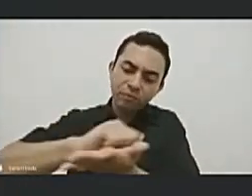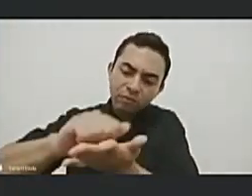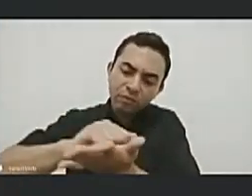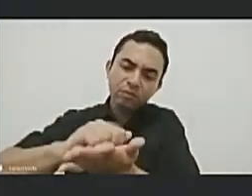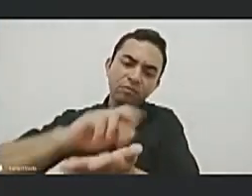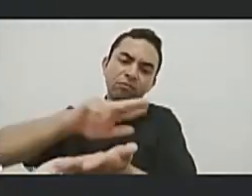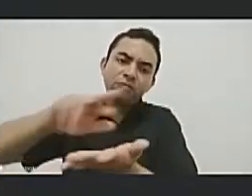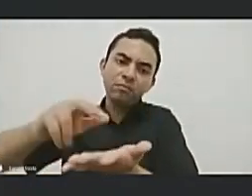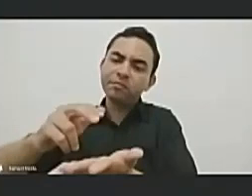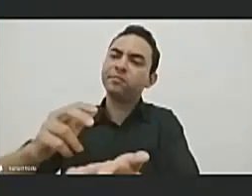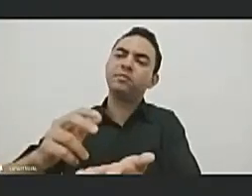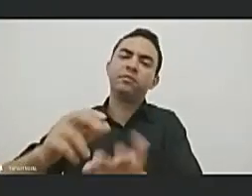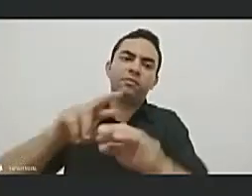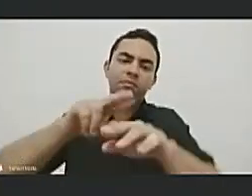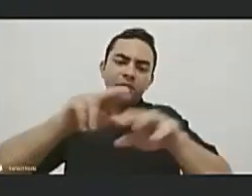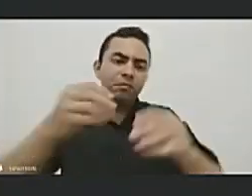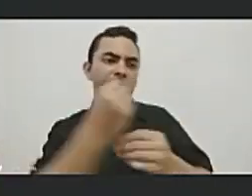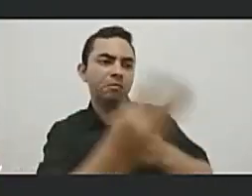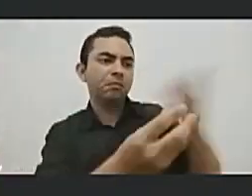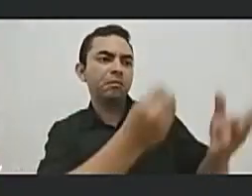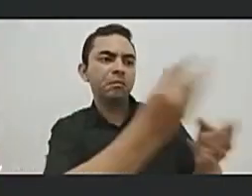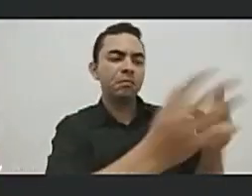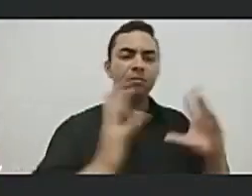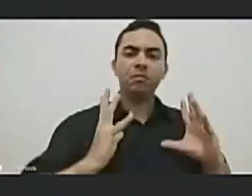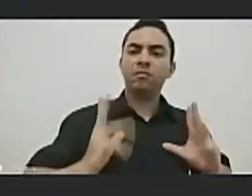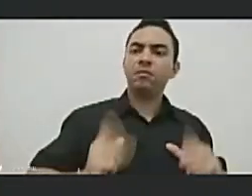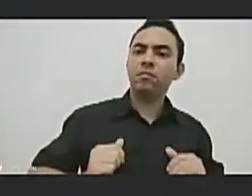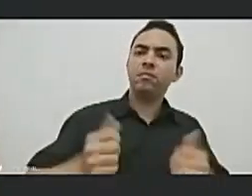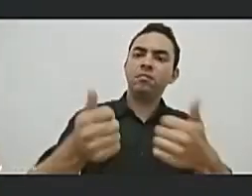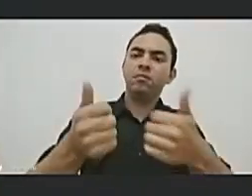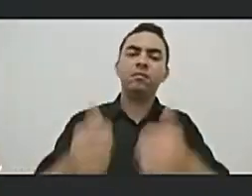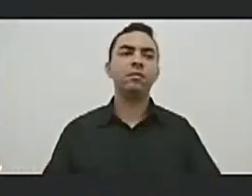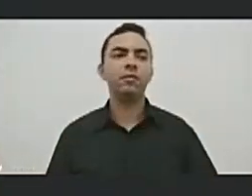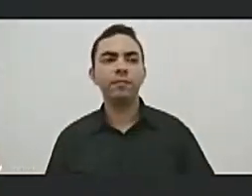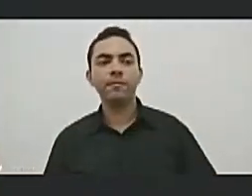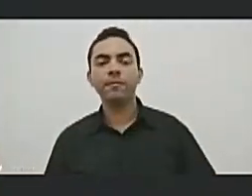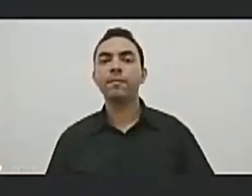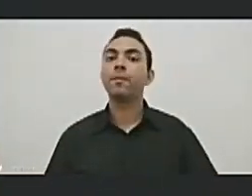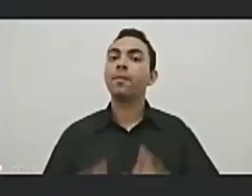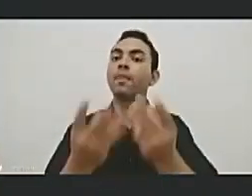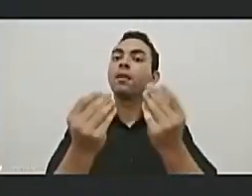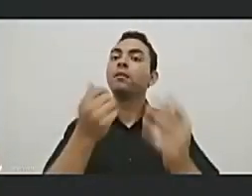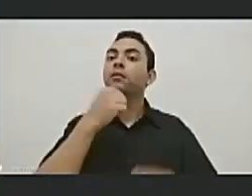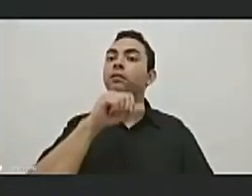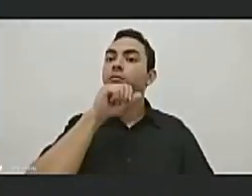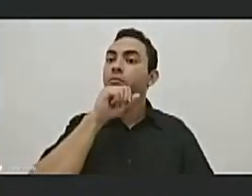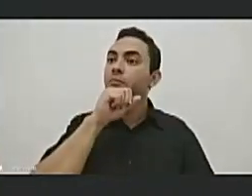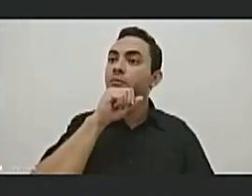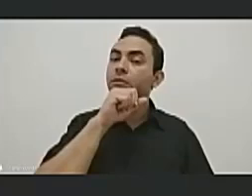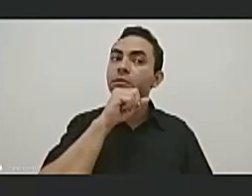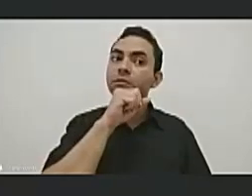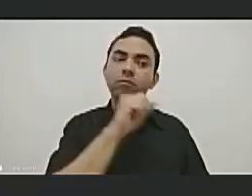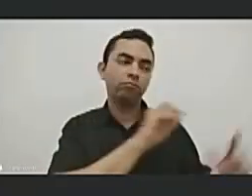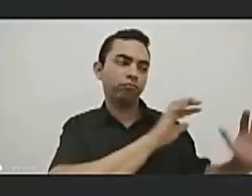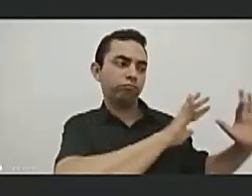voluntárias que compõem a diretoria da associação fizeram a retirada na sala do Marcos